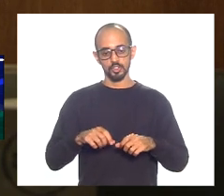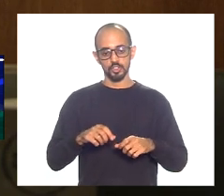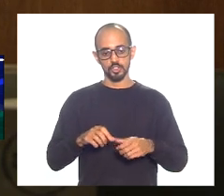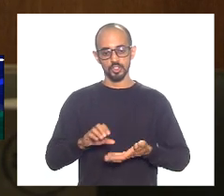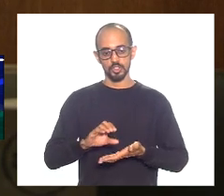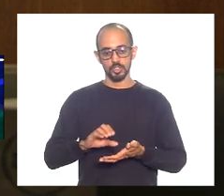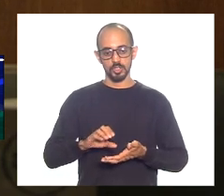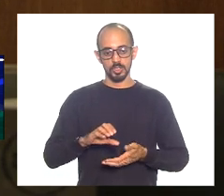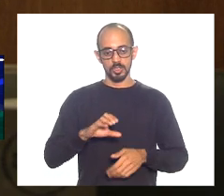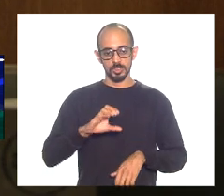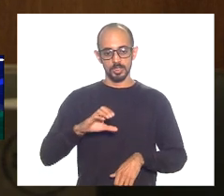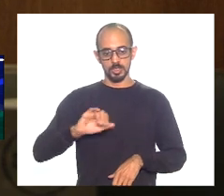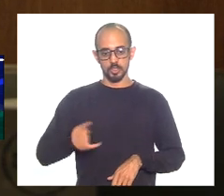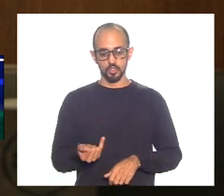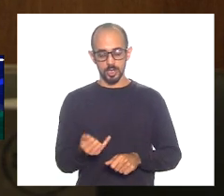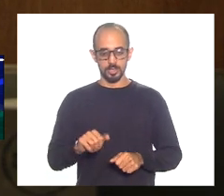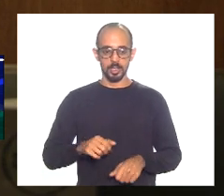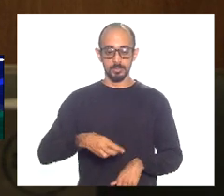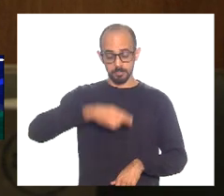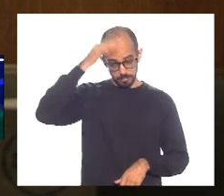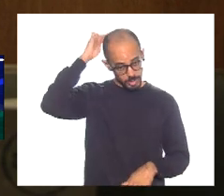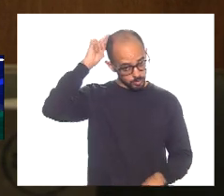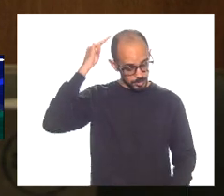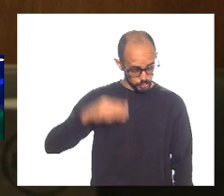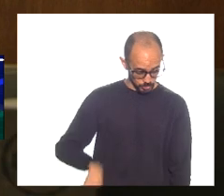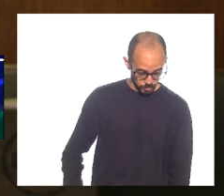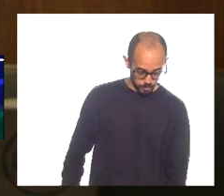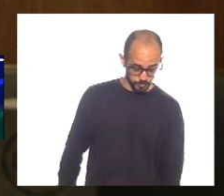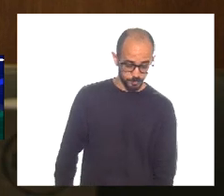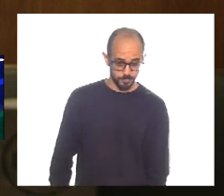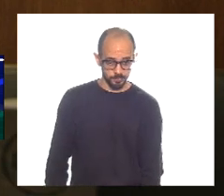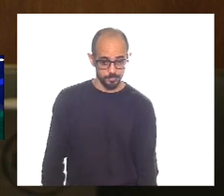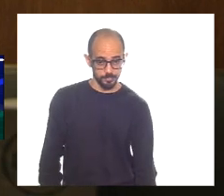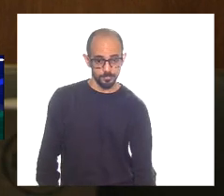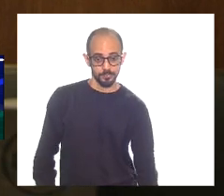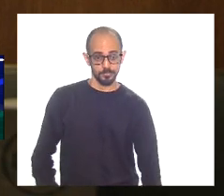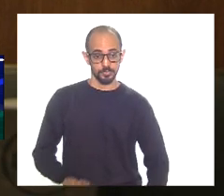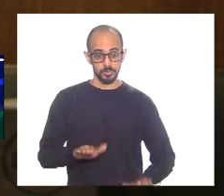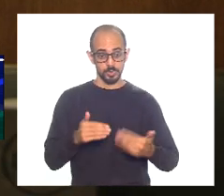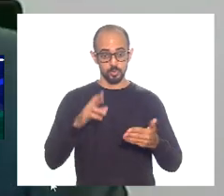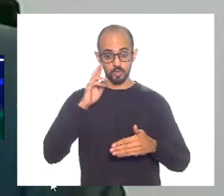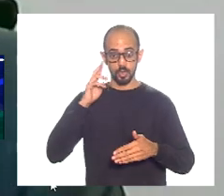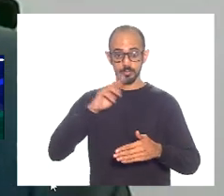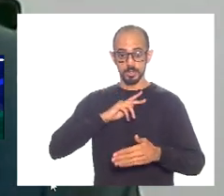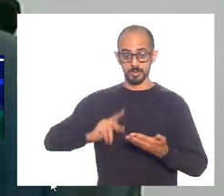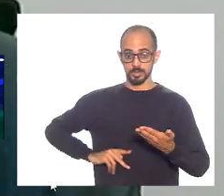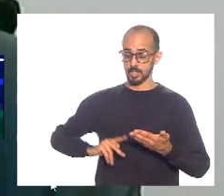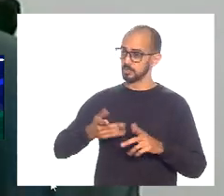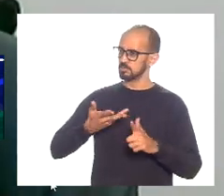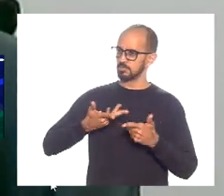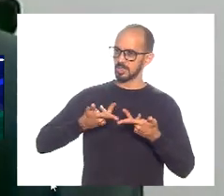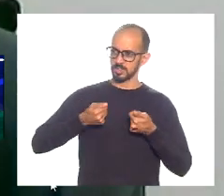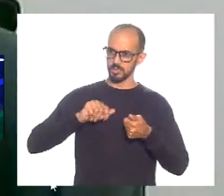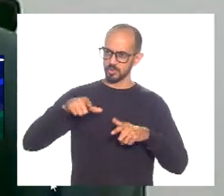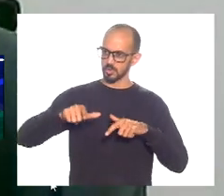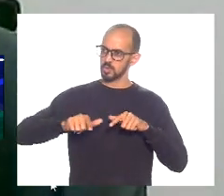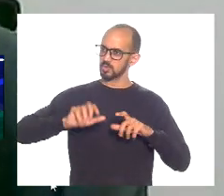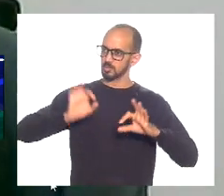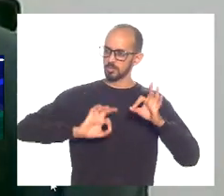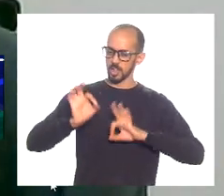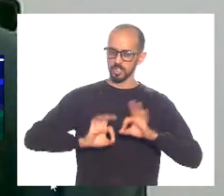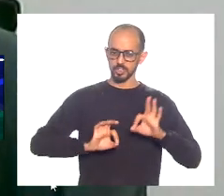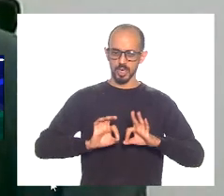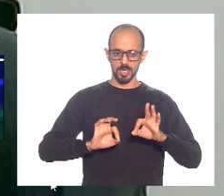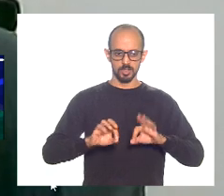emitir parecer pela Comissão de Constituição e Justiça, deputado Márcio Pacheco. Senhor presidente, meritoso o projeto do nosso querido